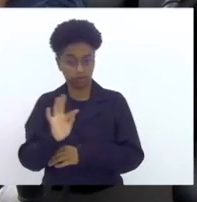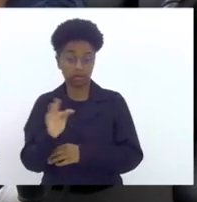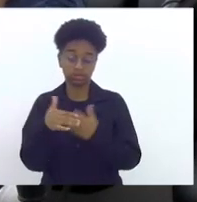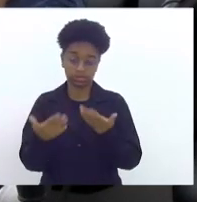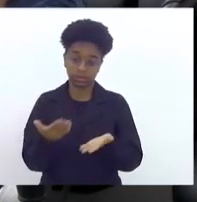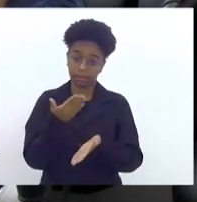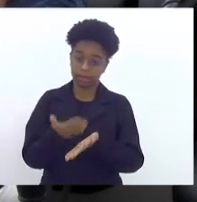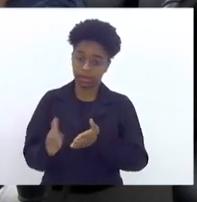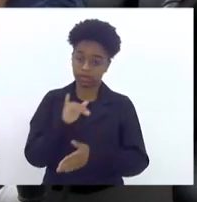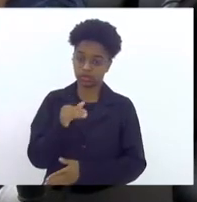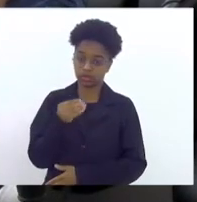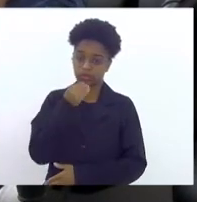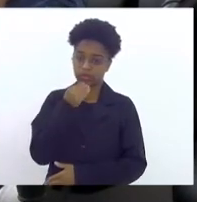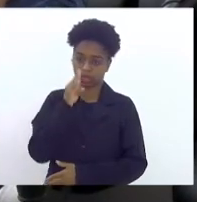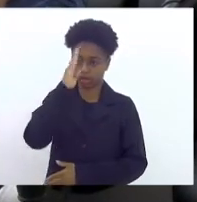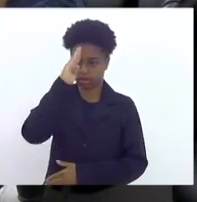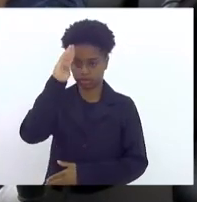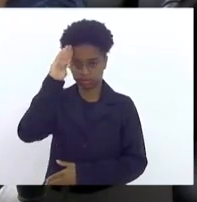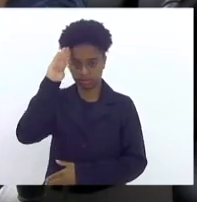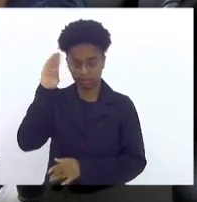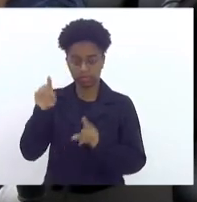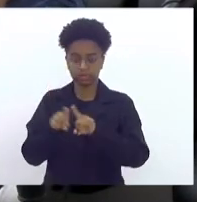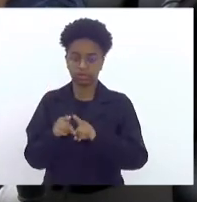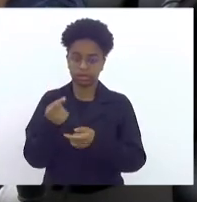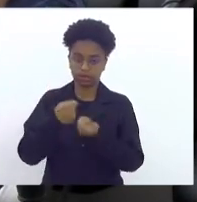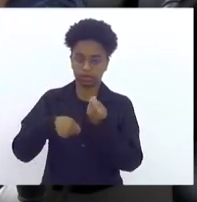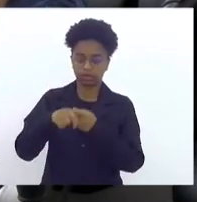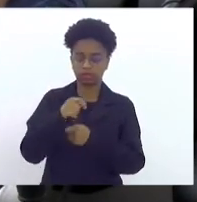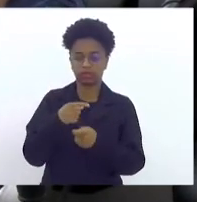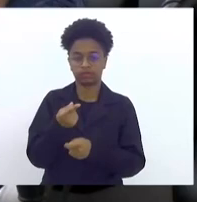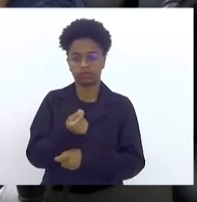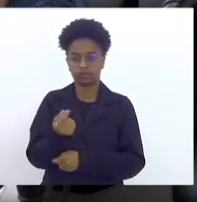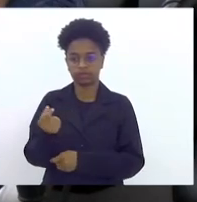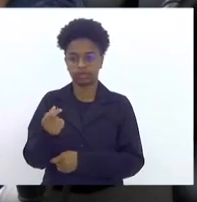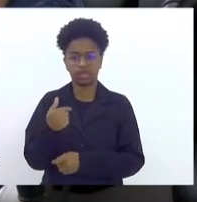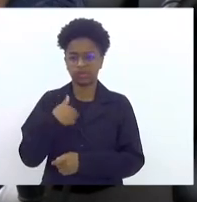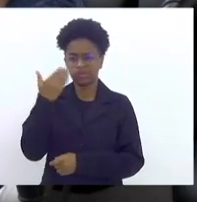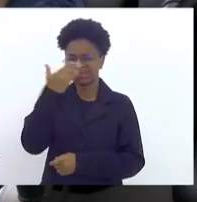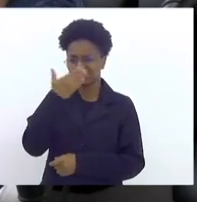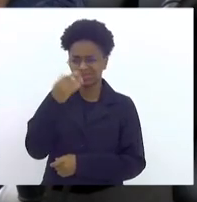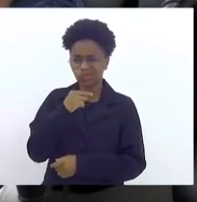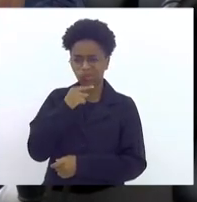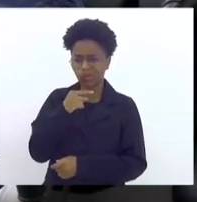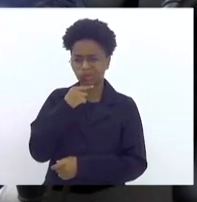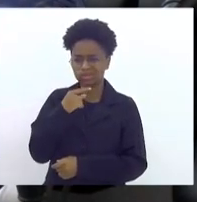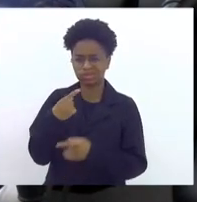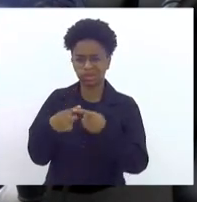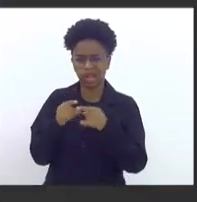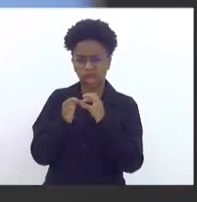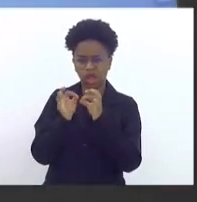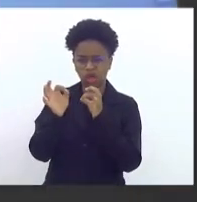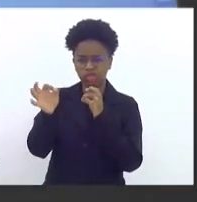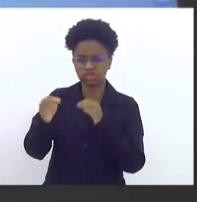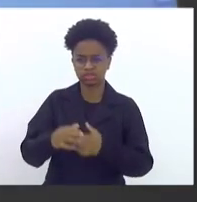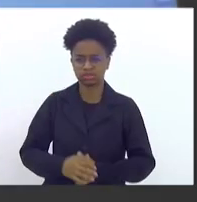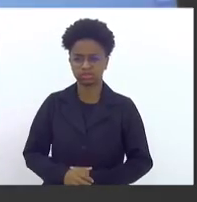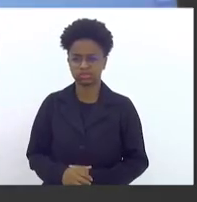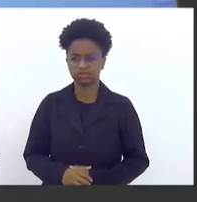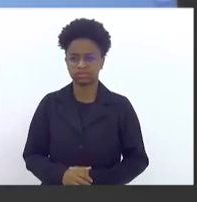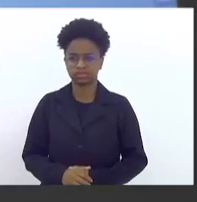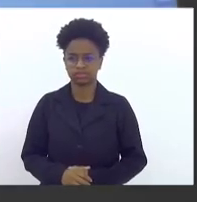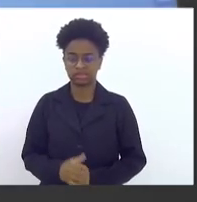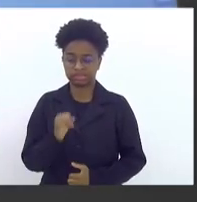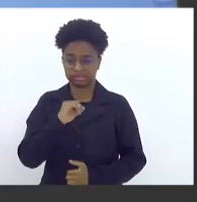acadêmica e financeira está ali eu não tô conseguindo enxergar direito que tá pouco longe mas